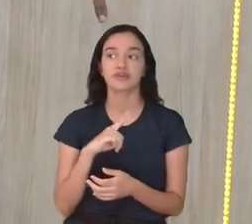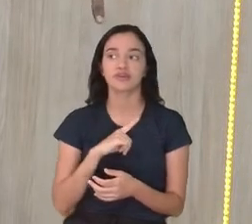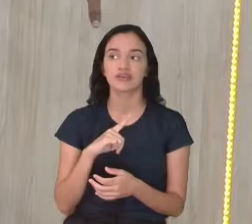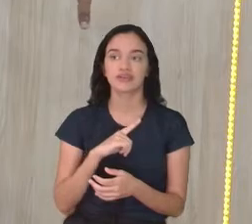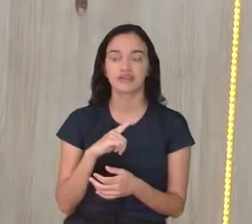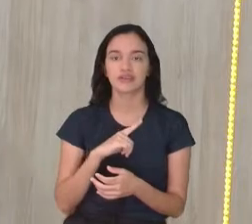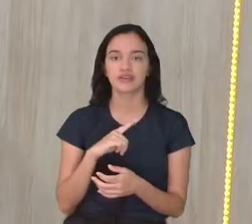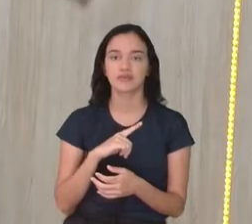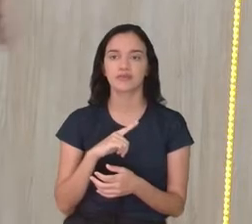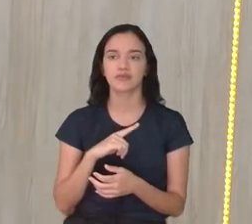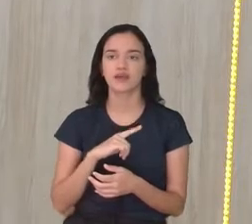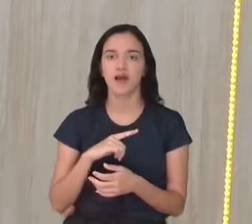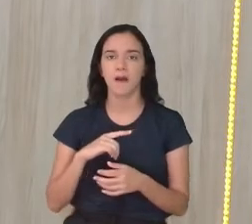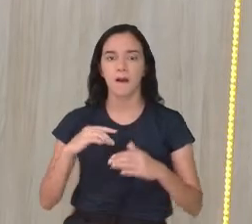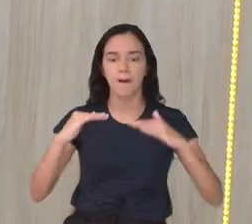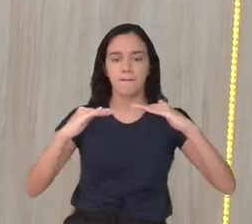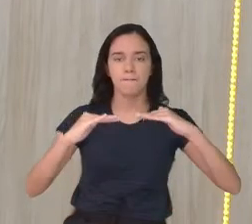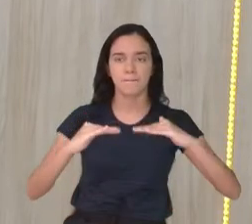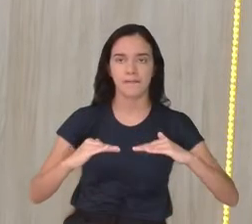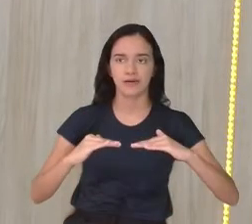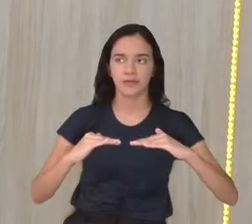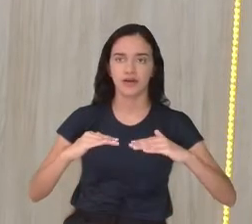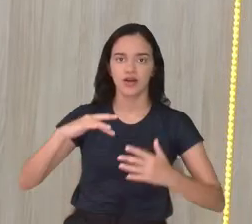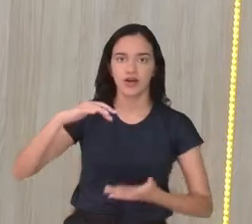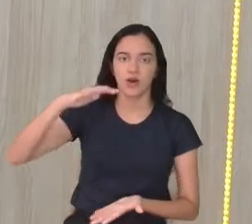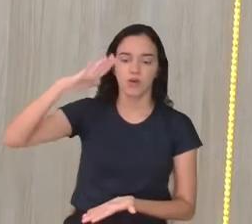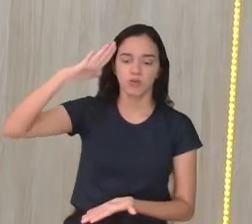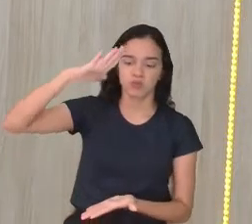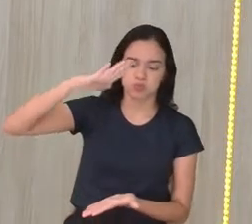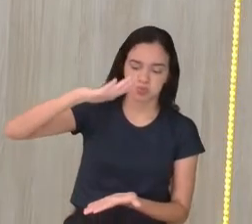ó, mais baixa, é como se ela tivesse vindo assim, ó,